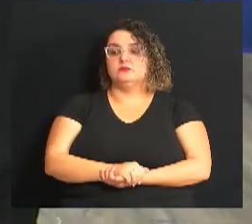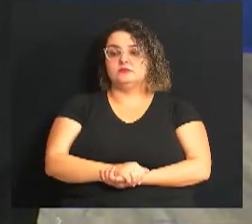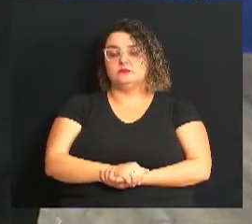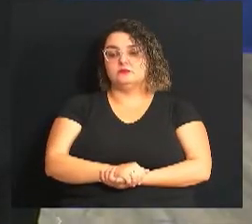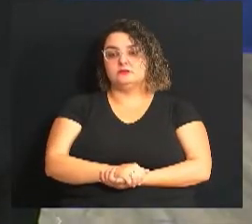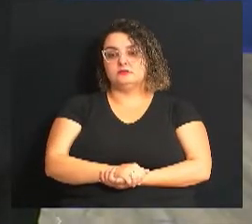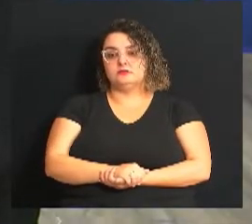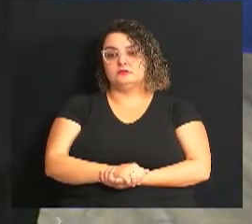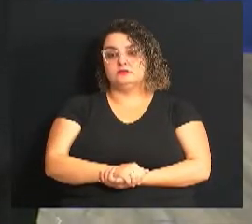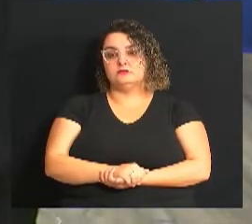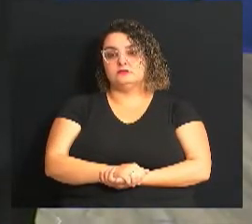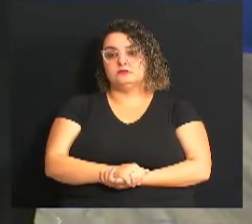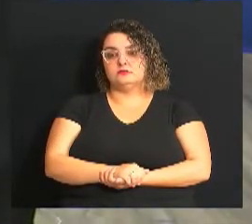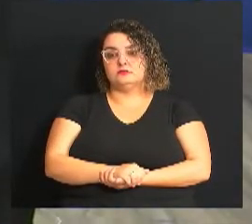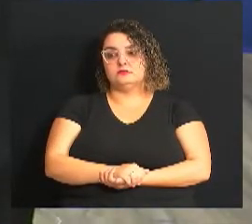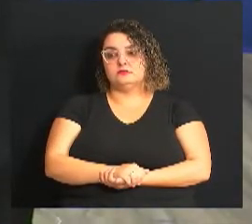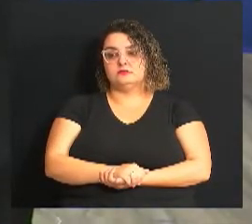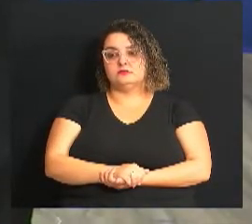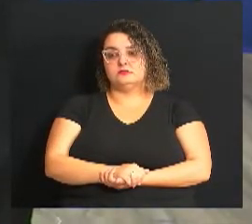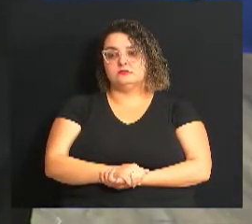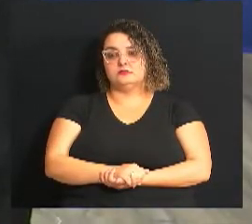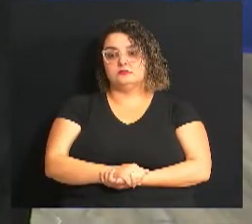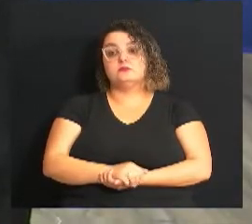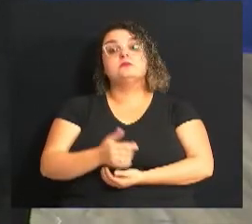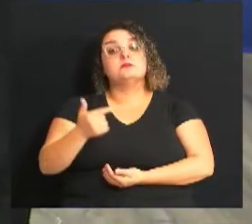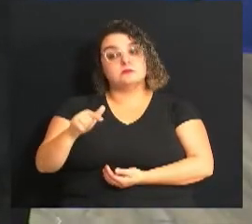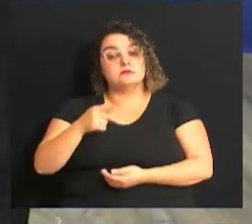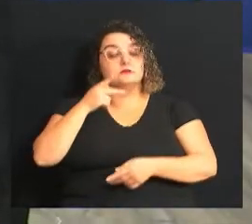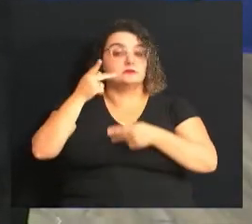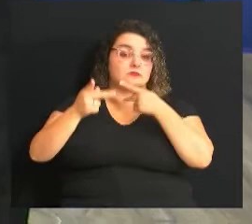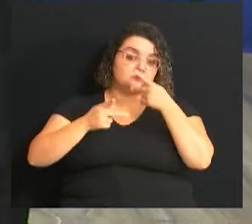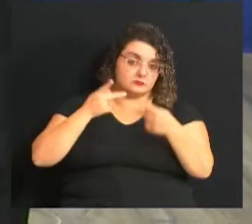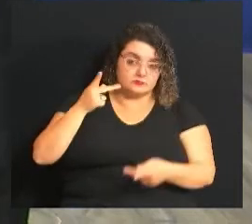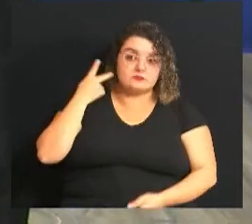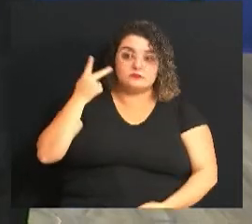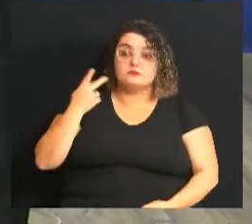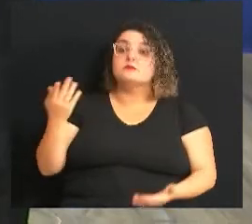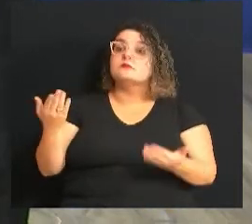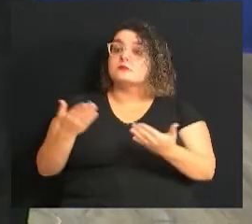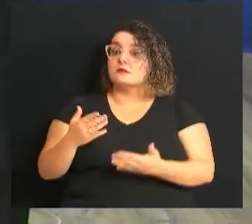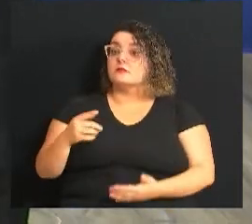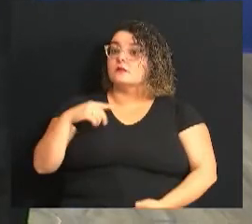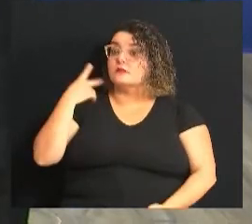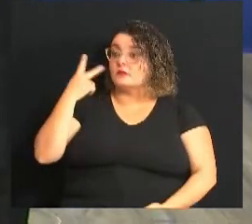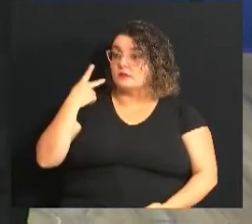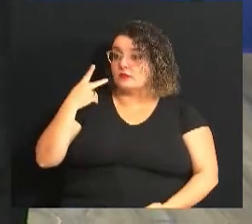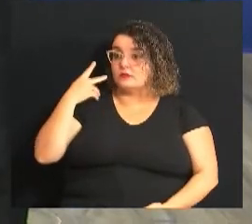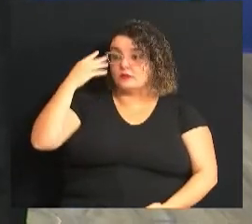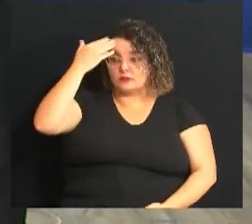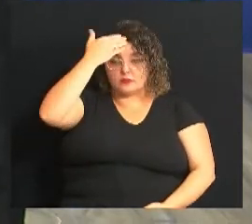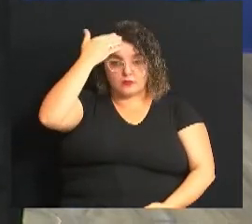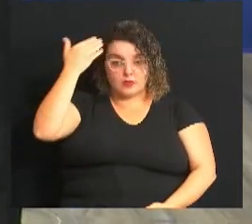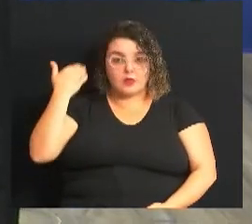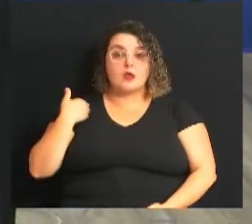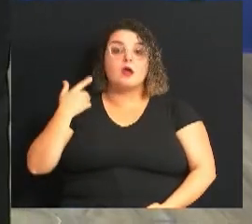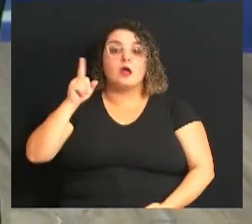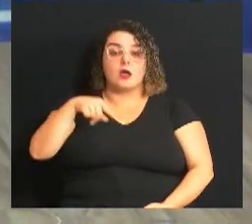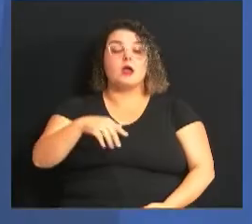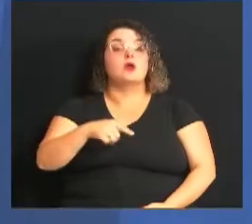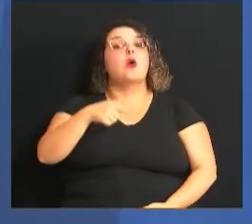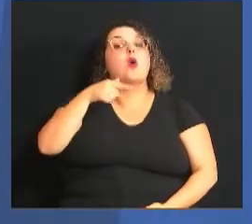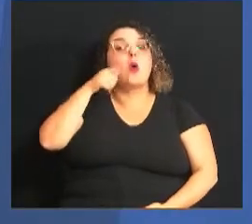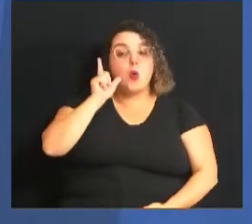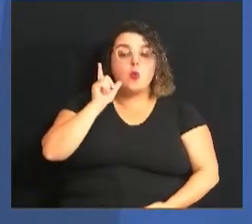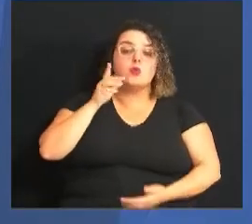E a gente segue repercutindo aí as falas dos vereadores, agora com a vereadora Débora Palermo. É que ontem ela